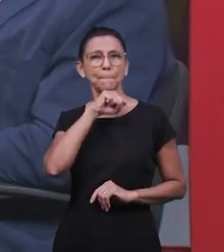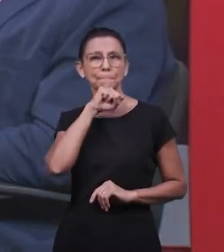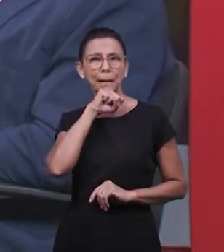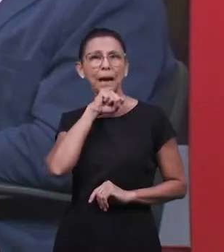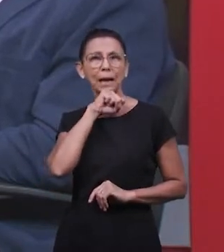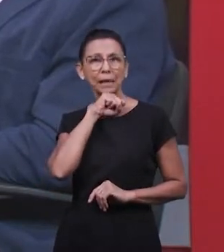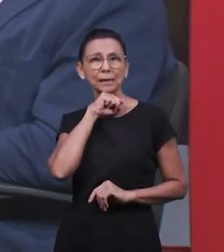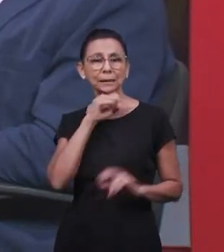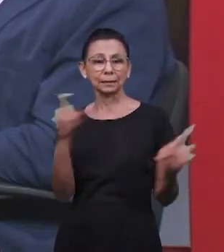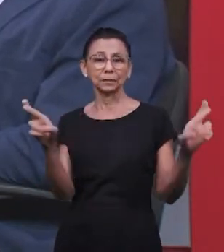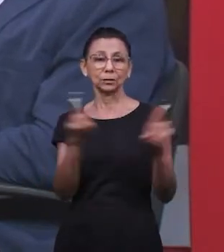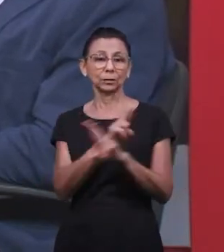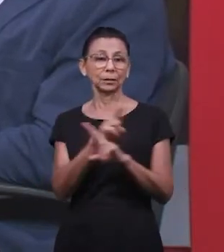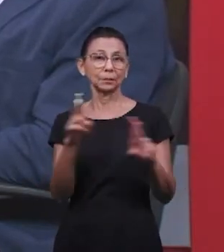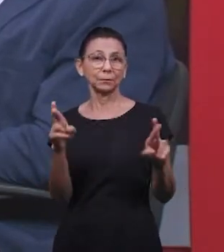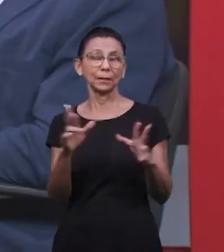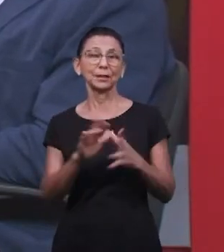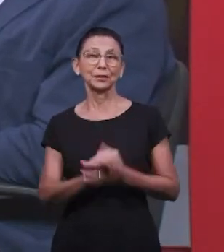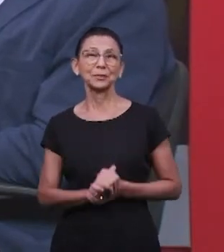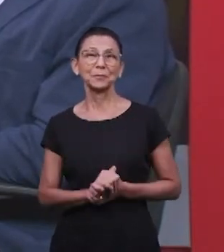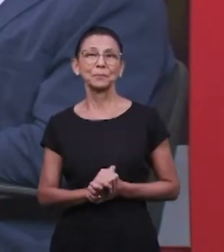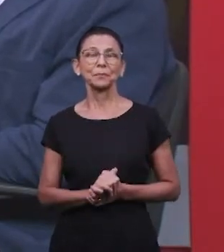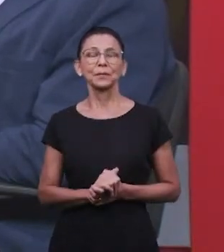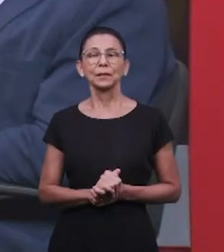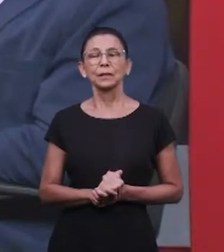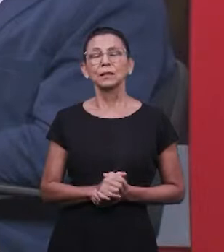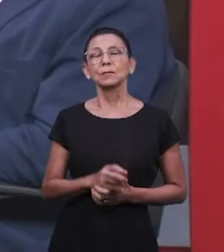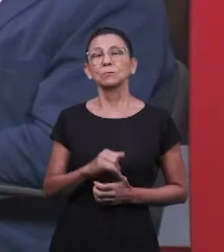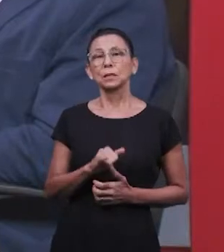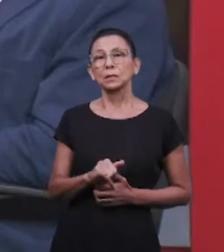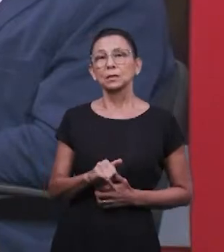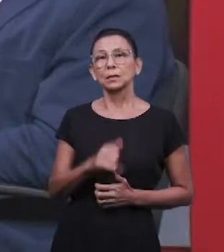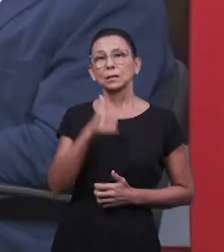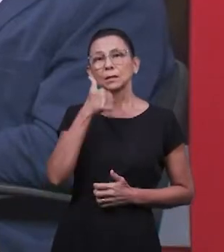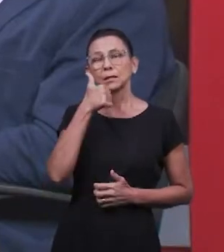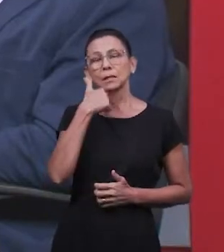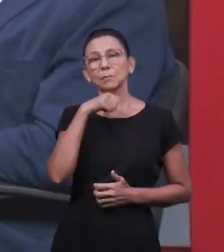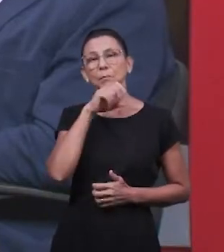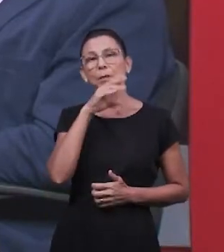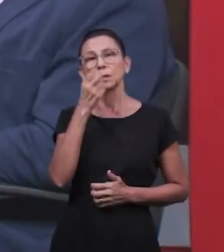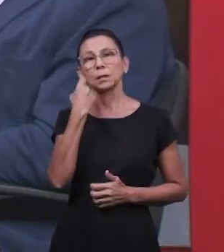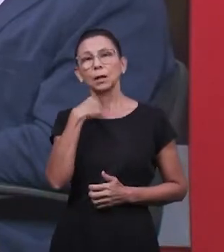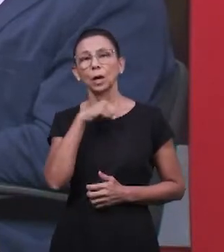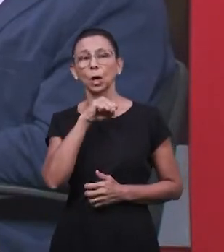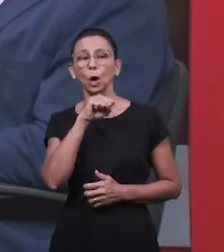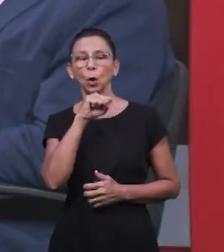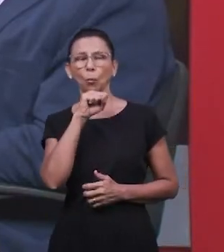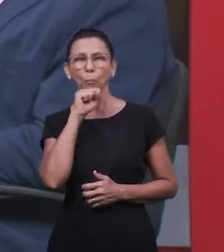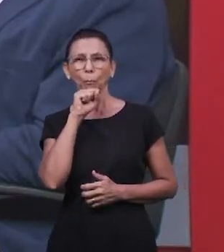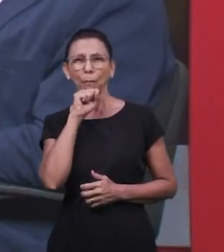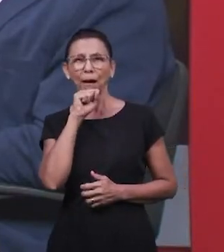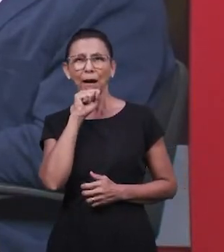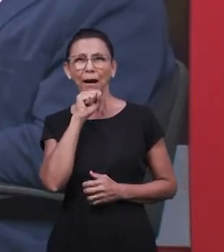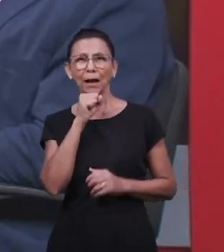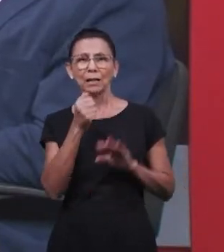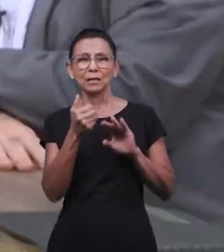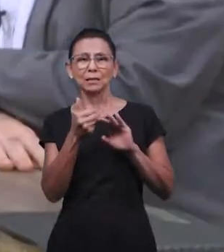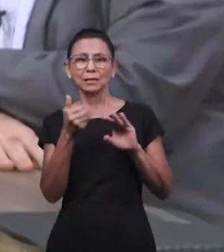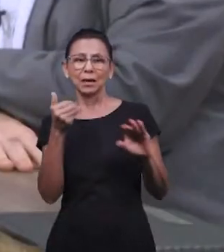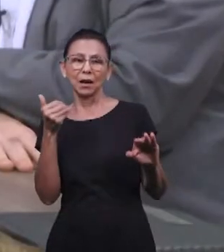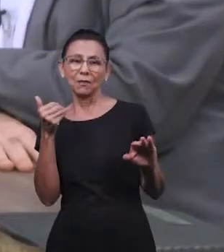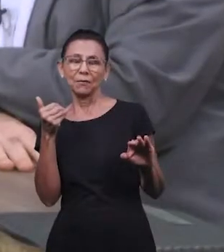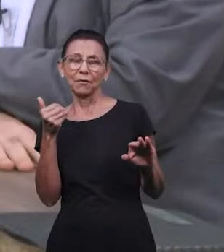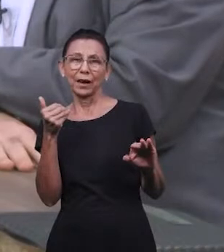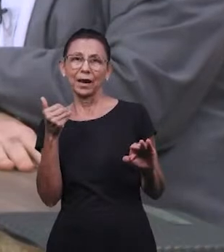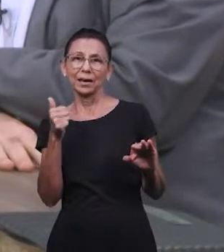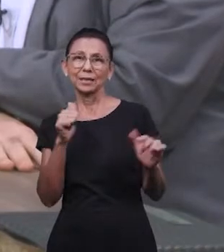que quando os pais deixam de ser intencionais, o mundo está sendo cada vez mais intencional, mais invasivo, naquilo